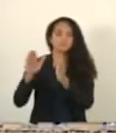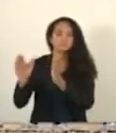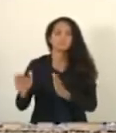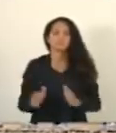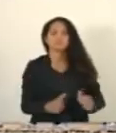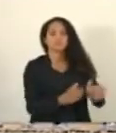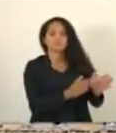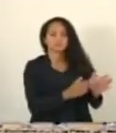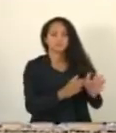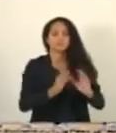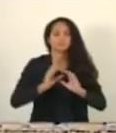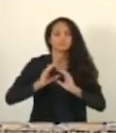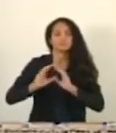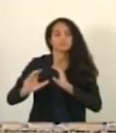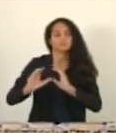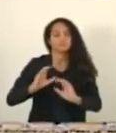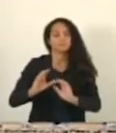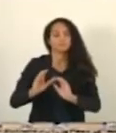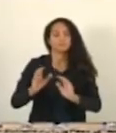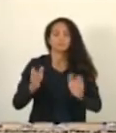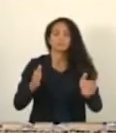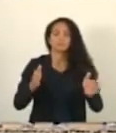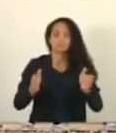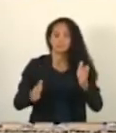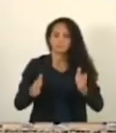momento à fase das comunicações.